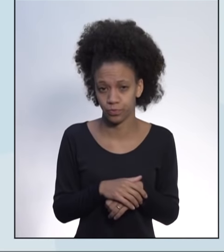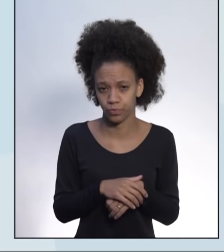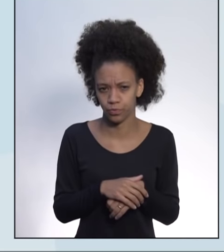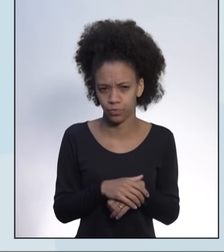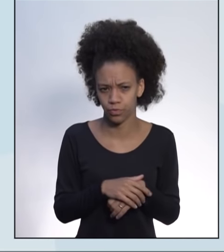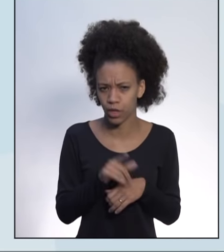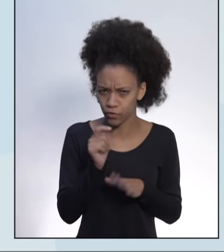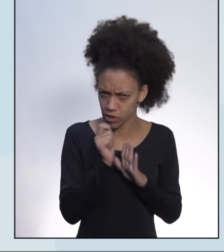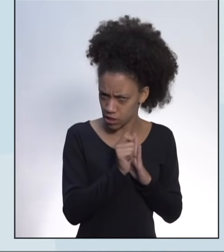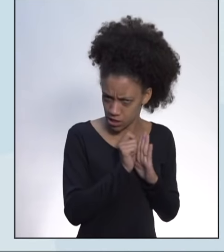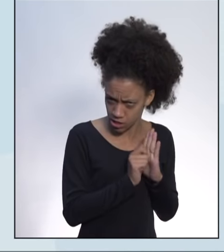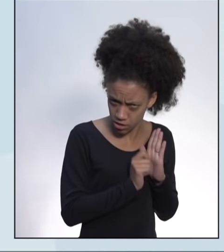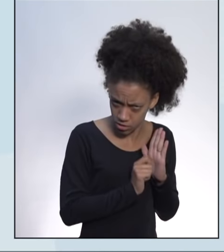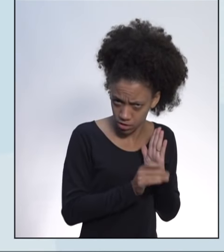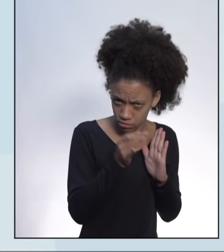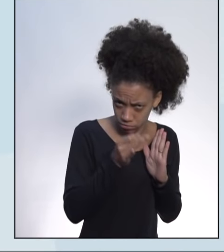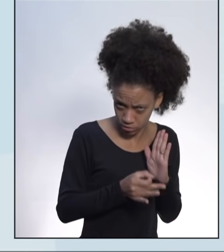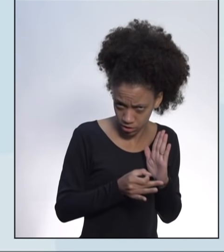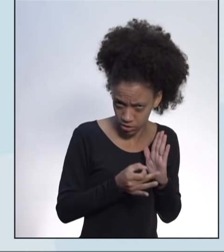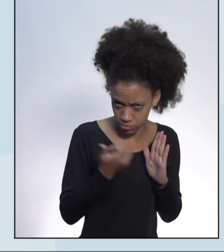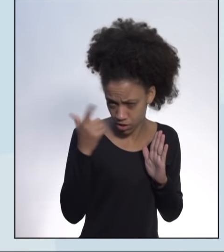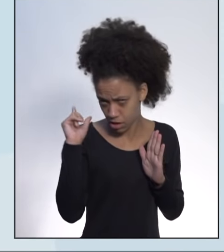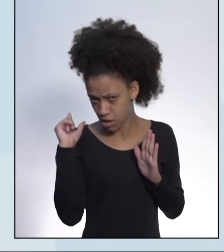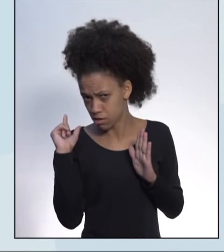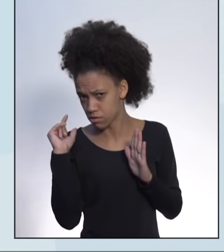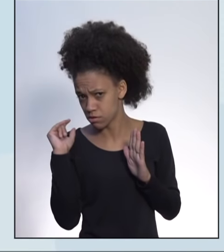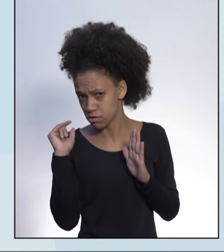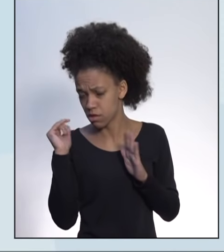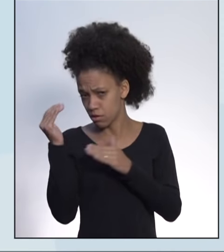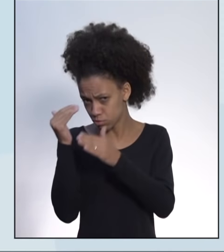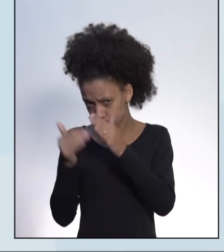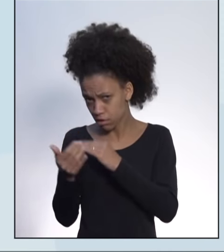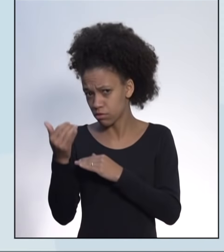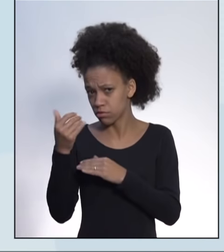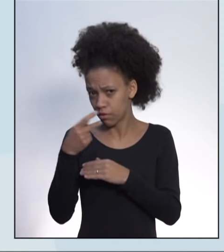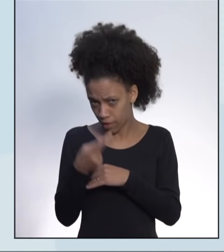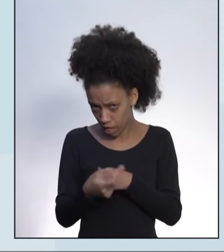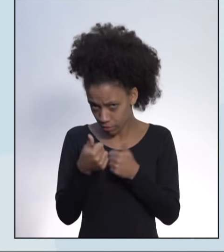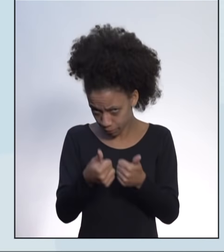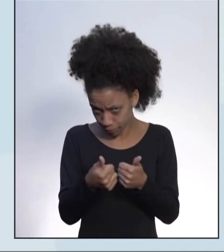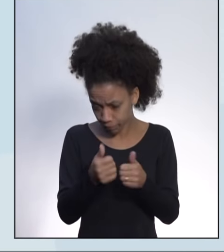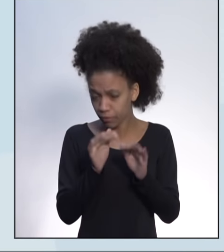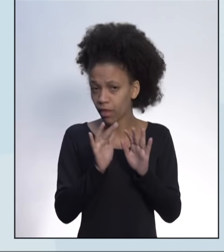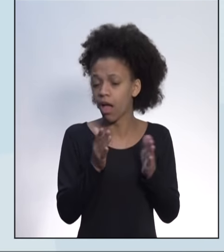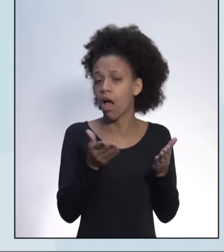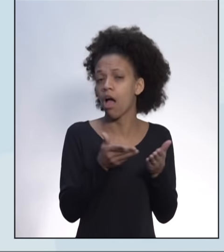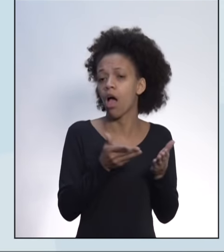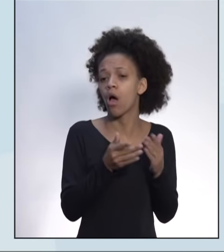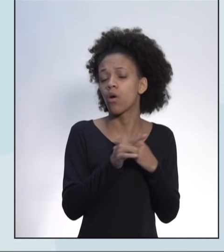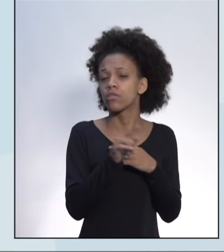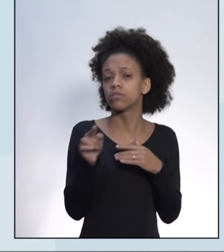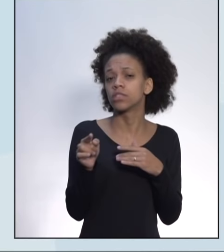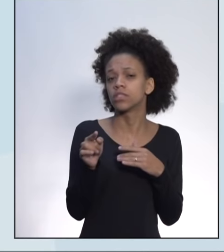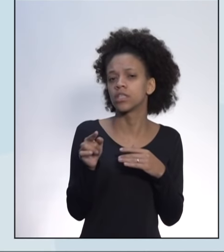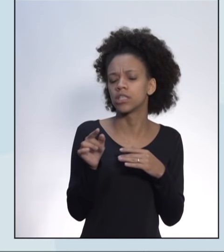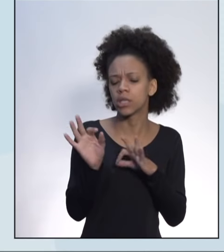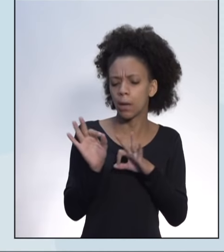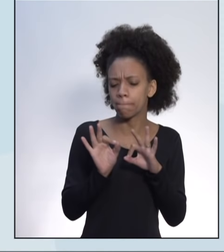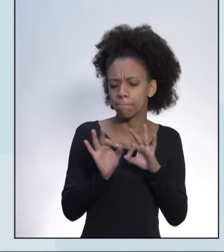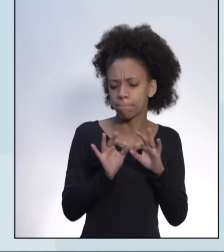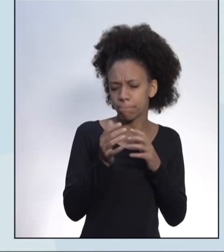vocês a notaram o que eu falei nos slides anteriores agora eu quero que vocês